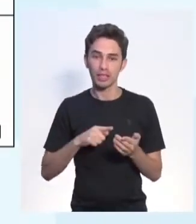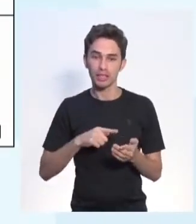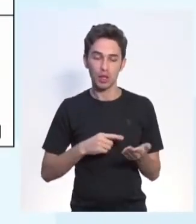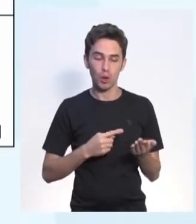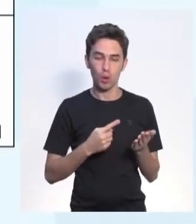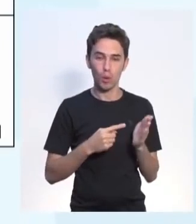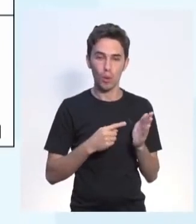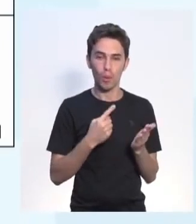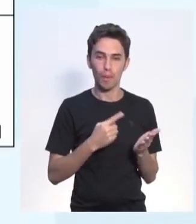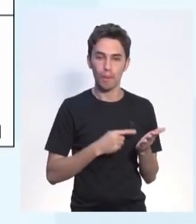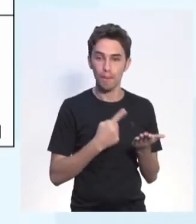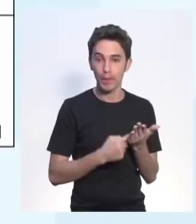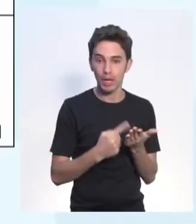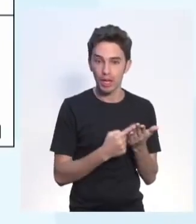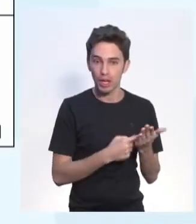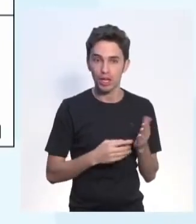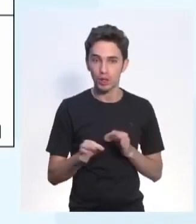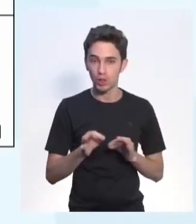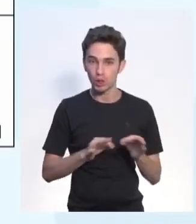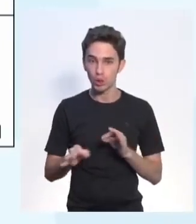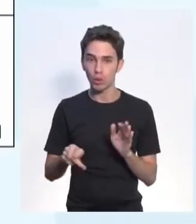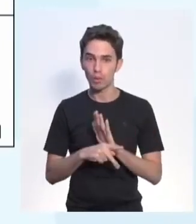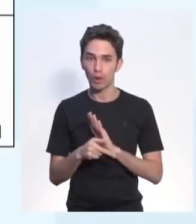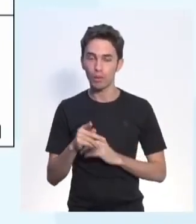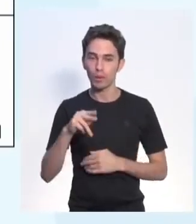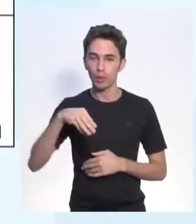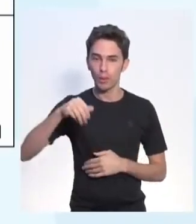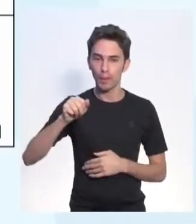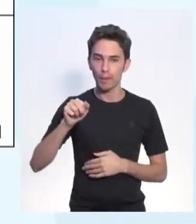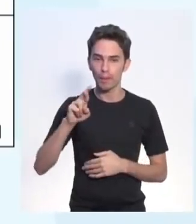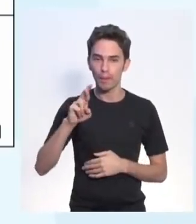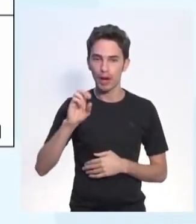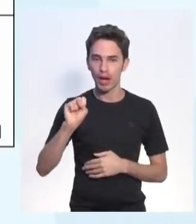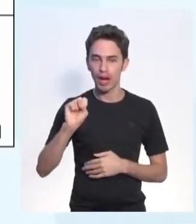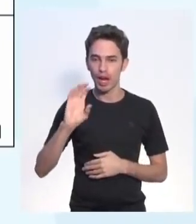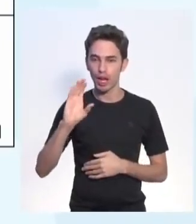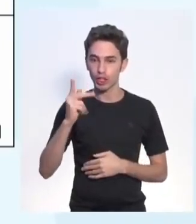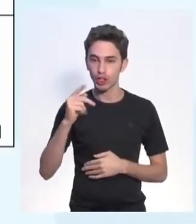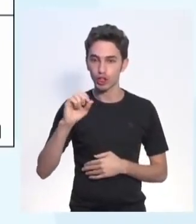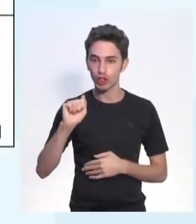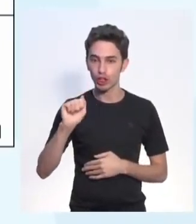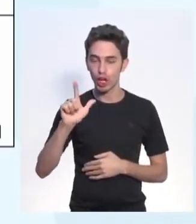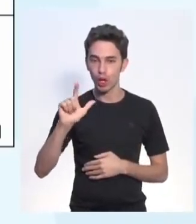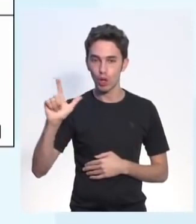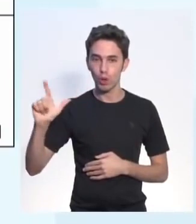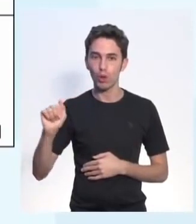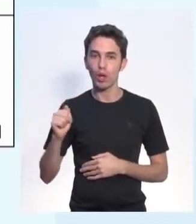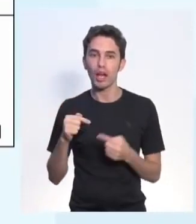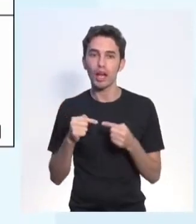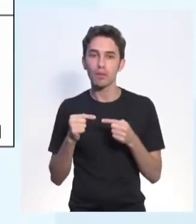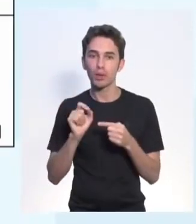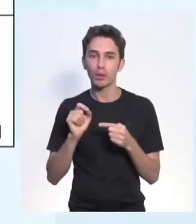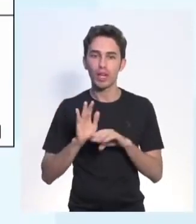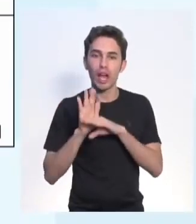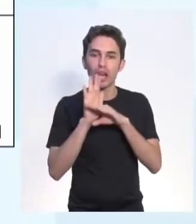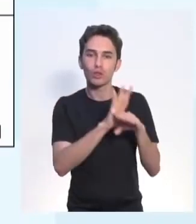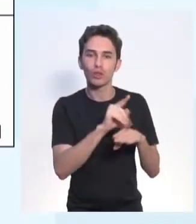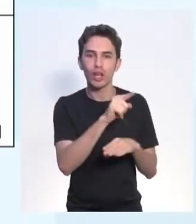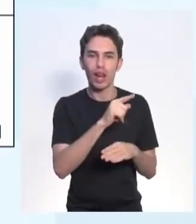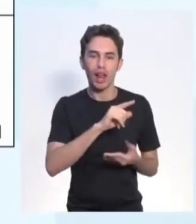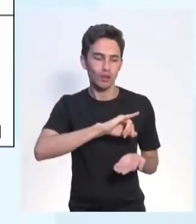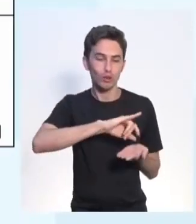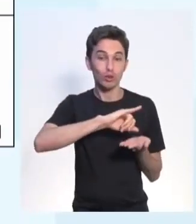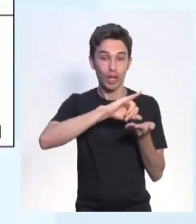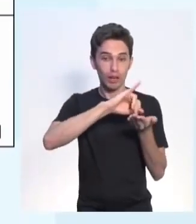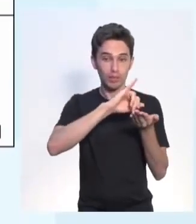de ajuda aos países que estão inseridos dentro do bloco capitalista. Do lado comunista também